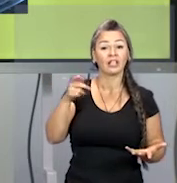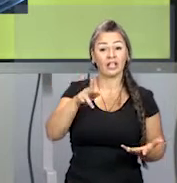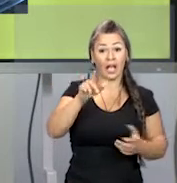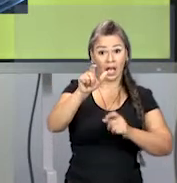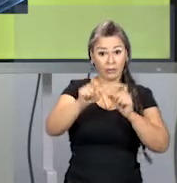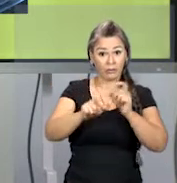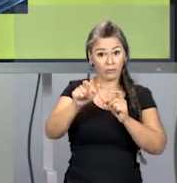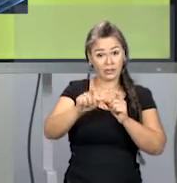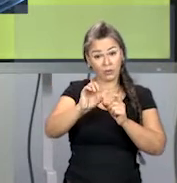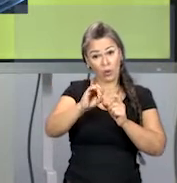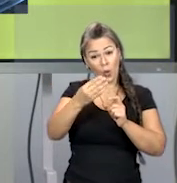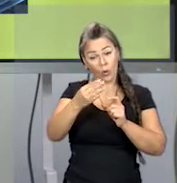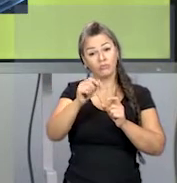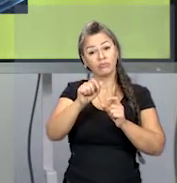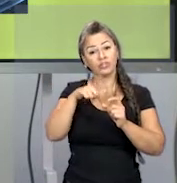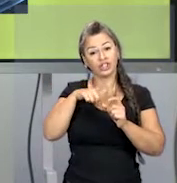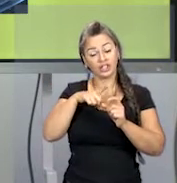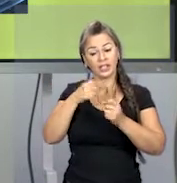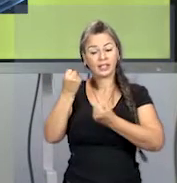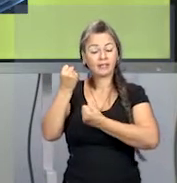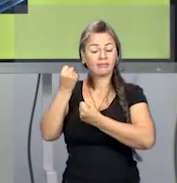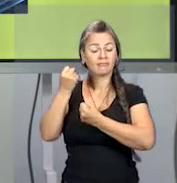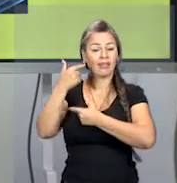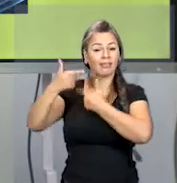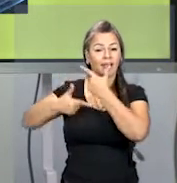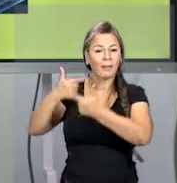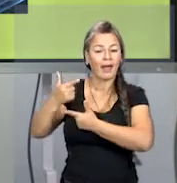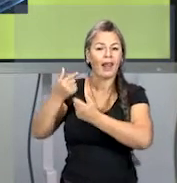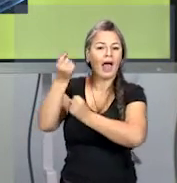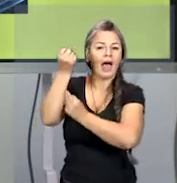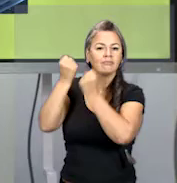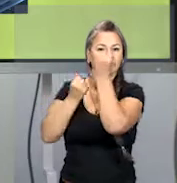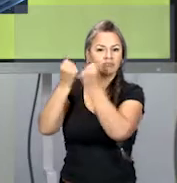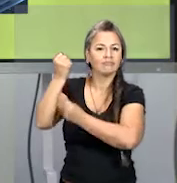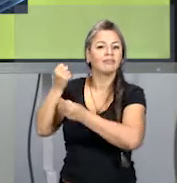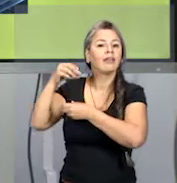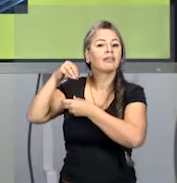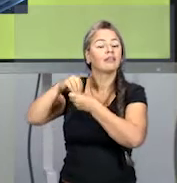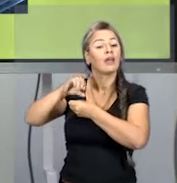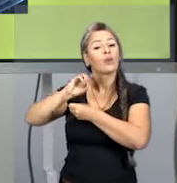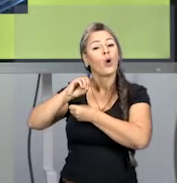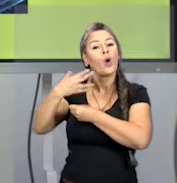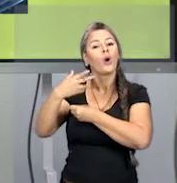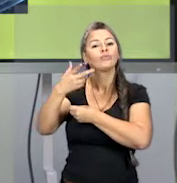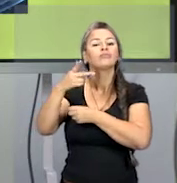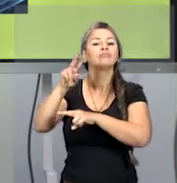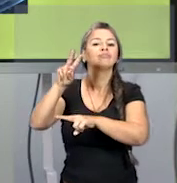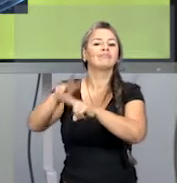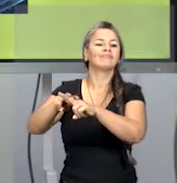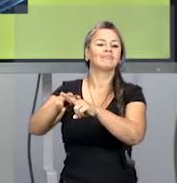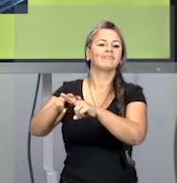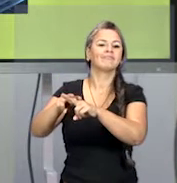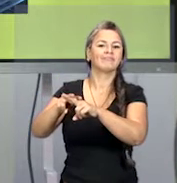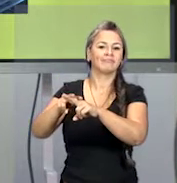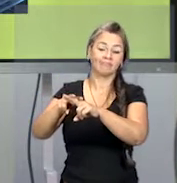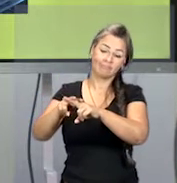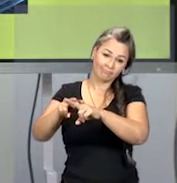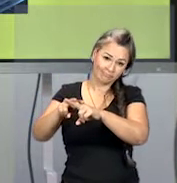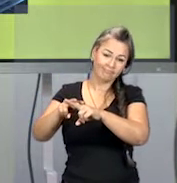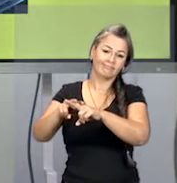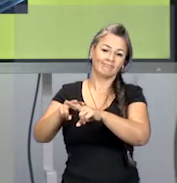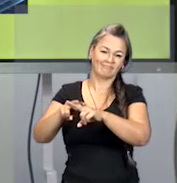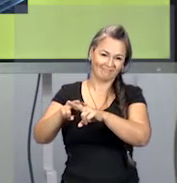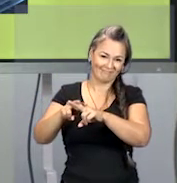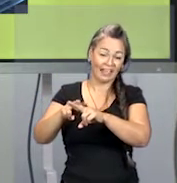trabalhando ou na cadeia, então elas eram perseguidas por não estarem trabalhando. Ali a gente vê também a